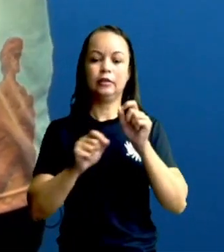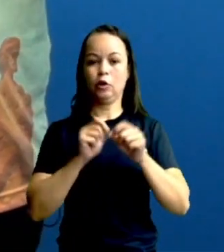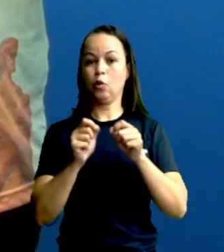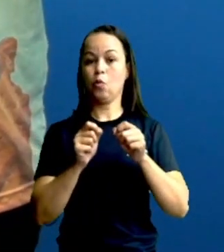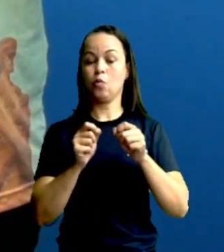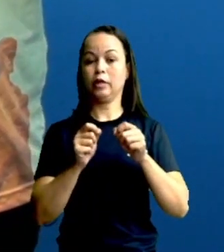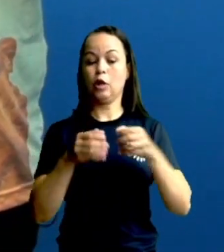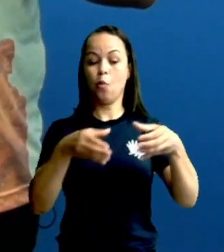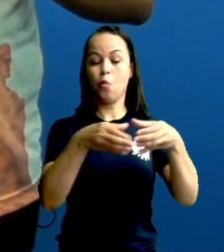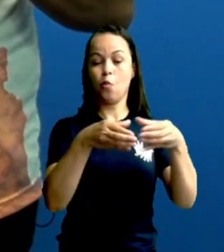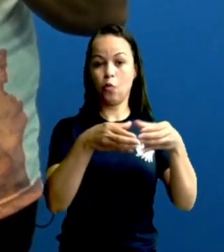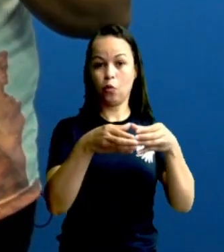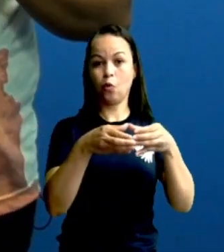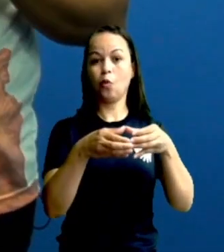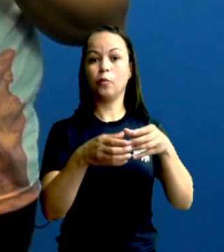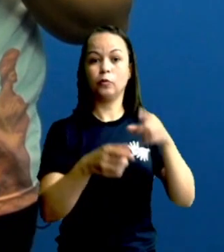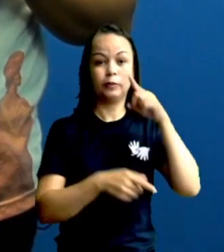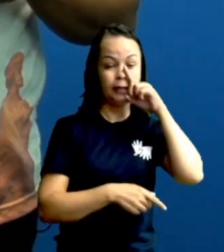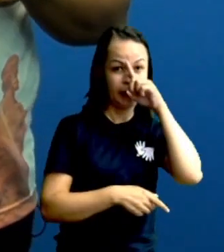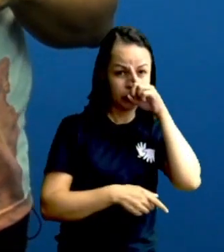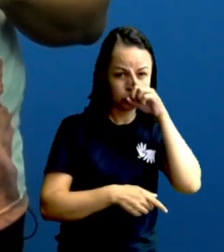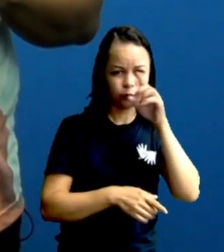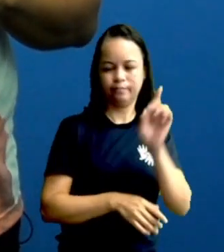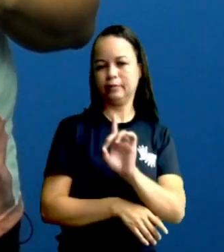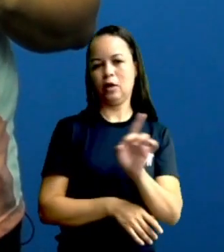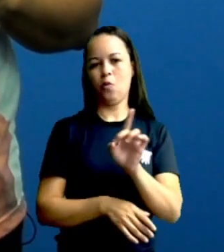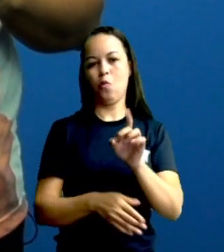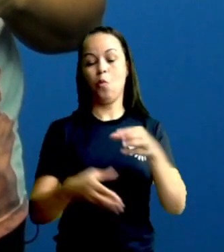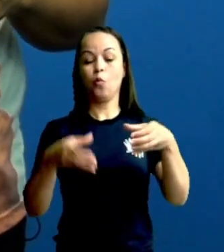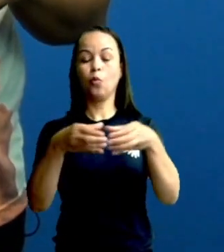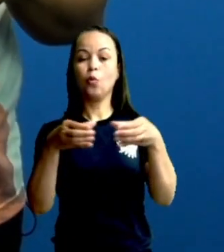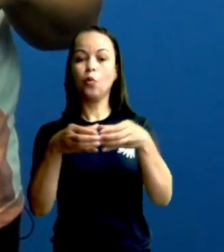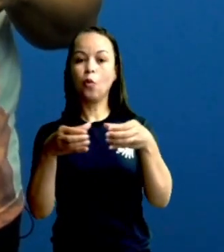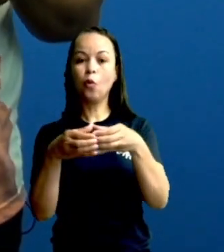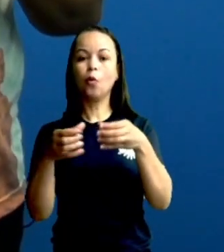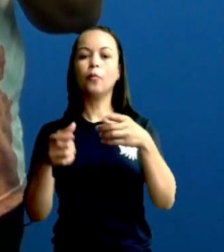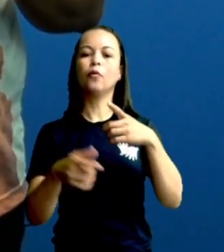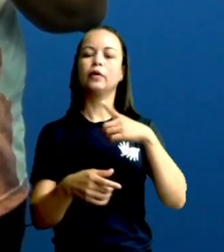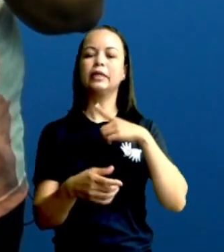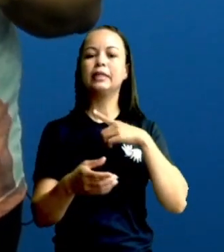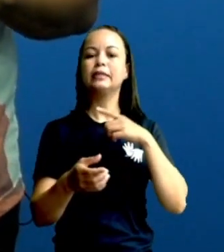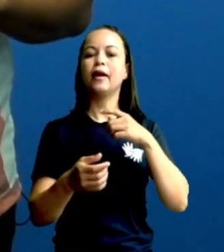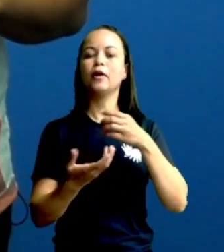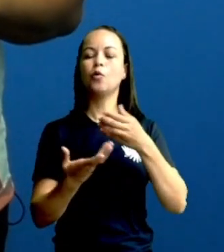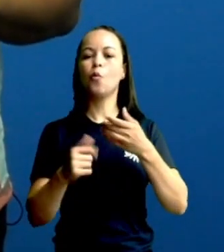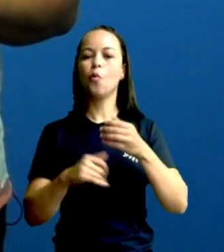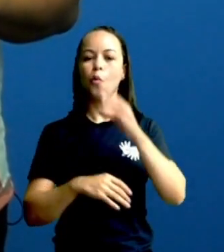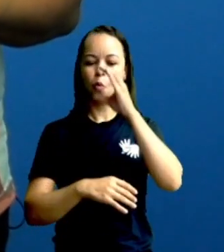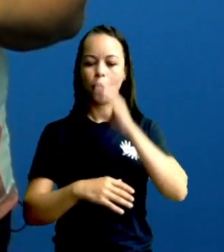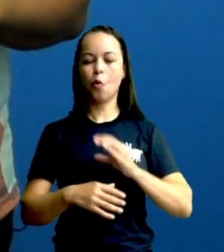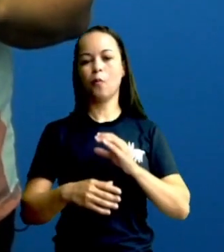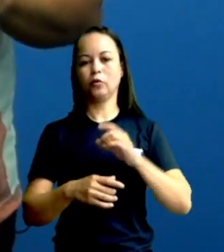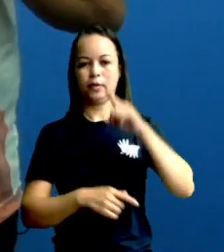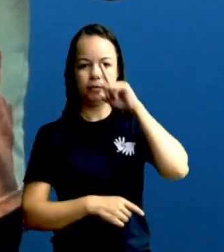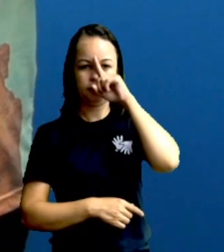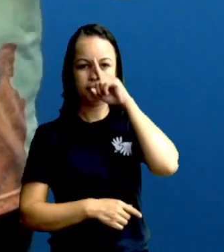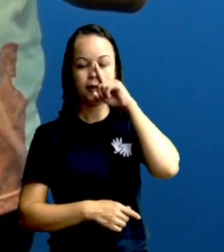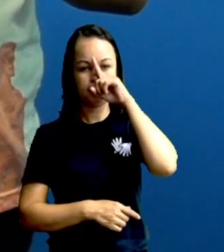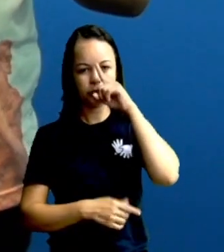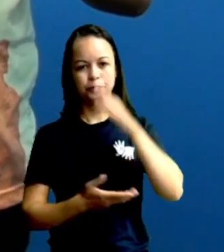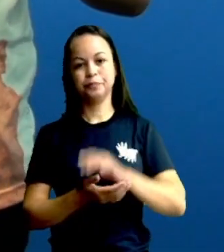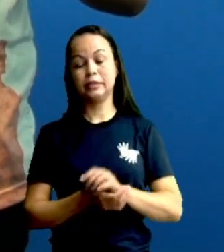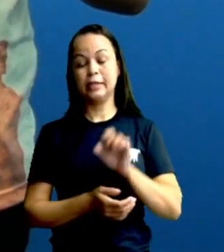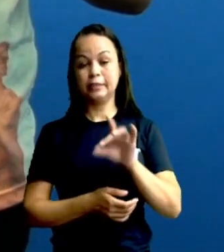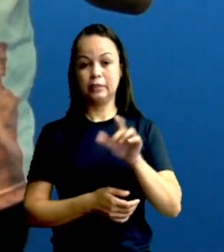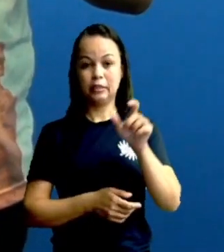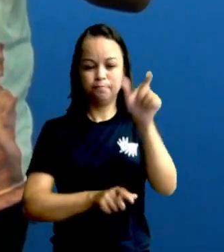do quê? Grupo de risco? Não. Mas daquele grupo que faz parte de comportamento de risco. Se você faz